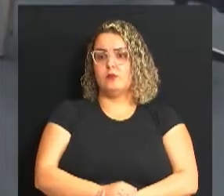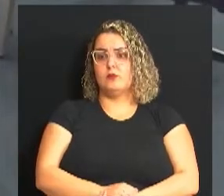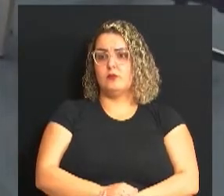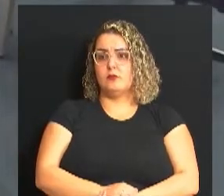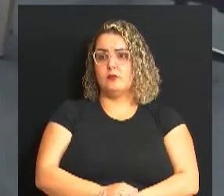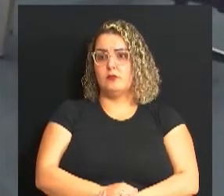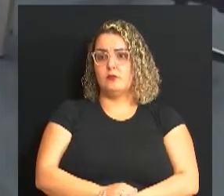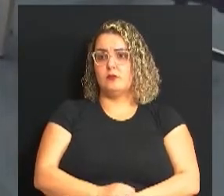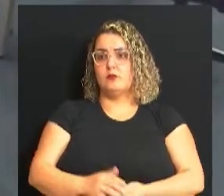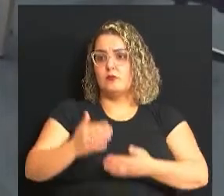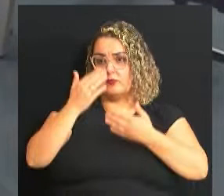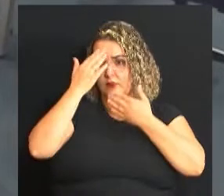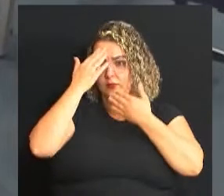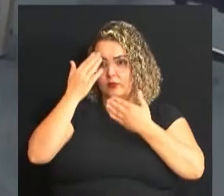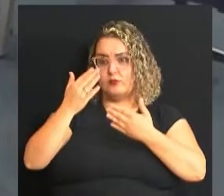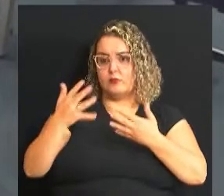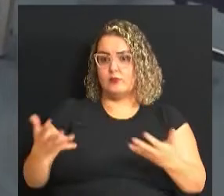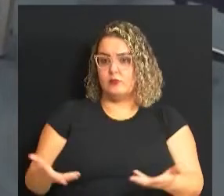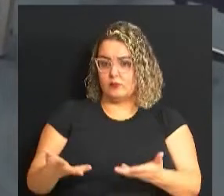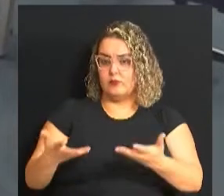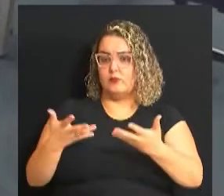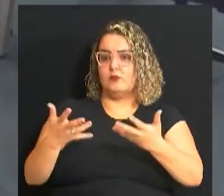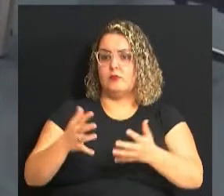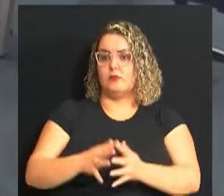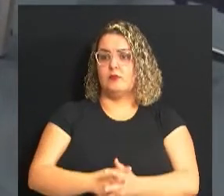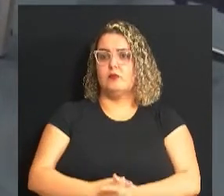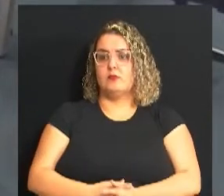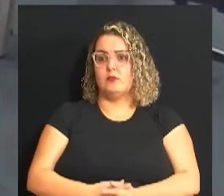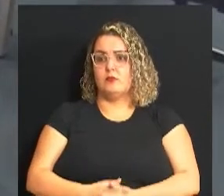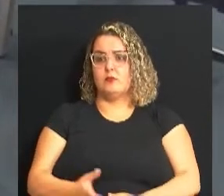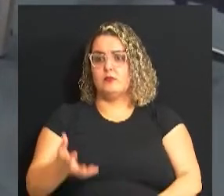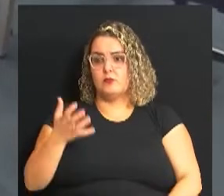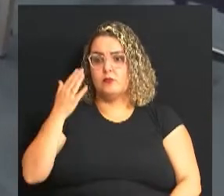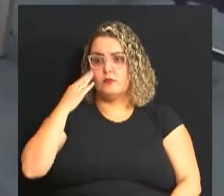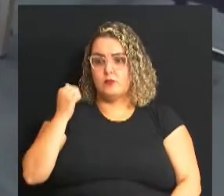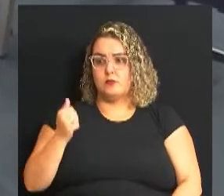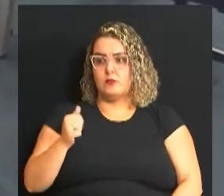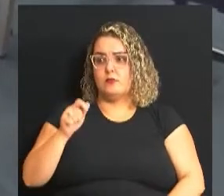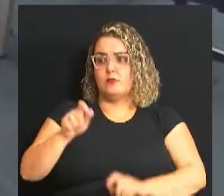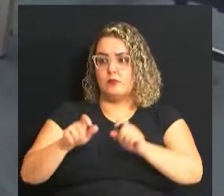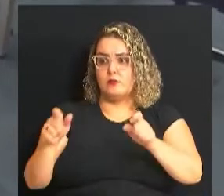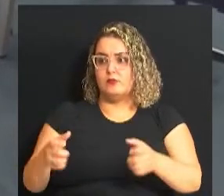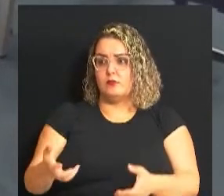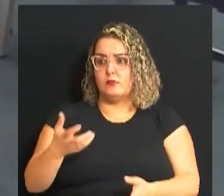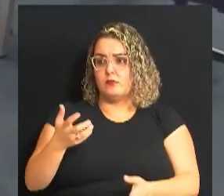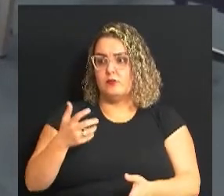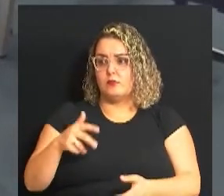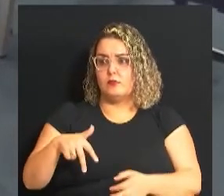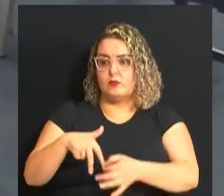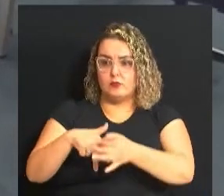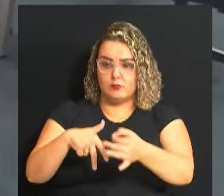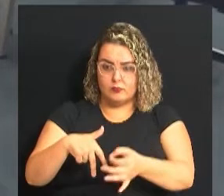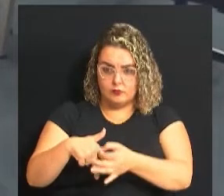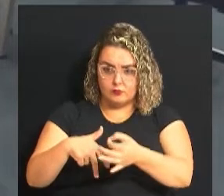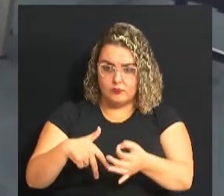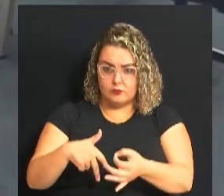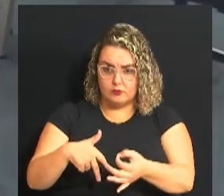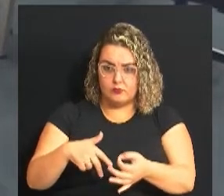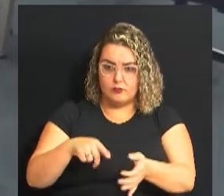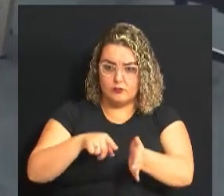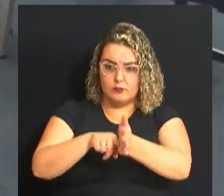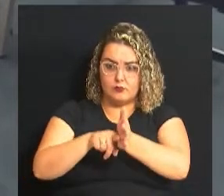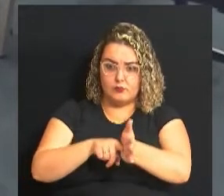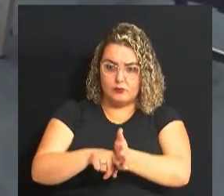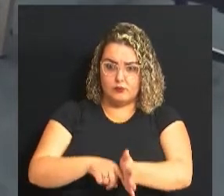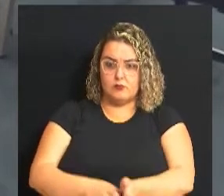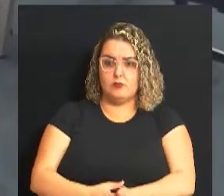Muito obrigado pela contribuição. Eu gostaria de saber se tem mais alguém que gostaria de expor seus questionamentos.